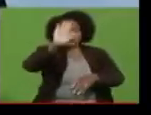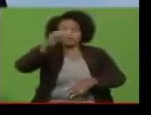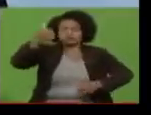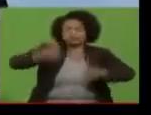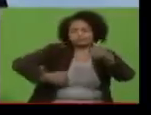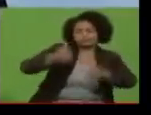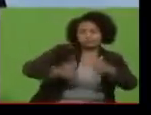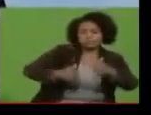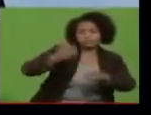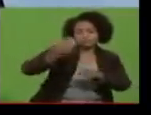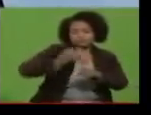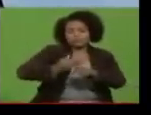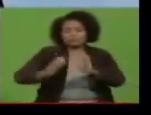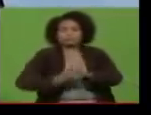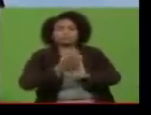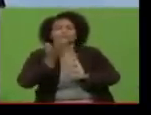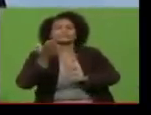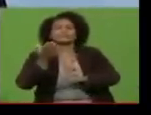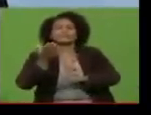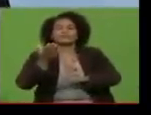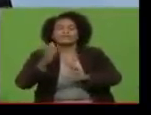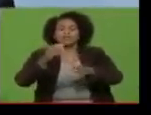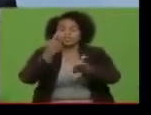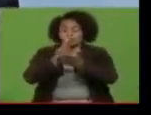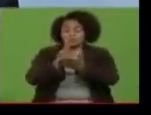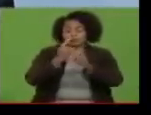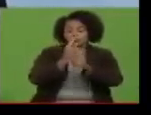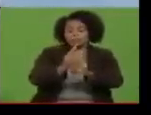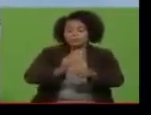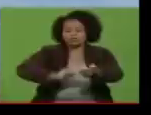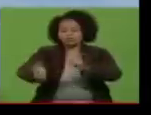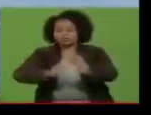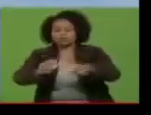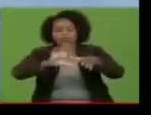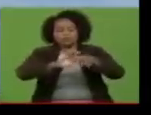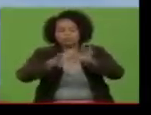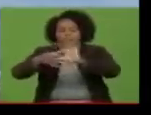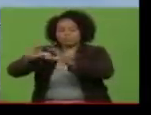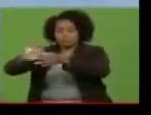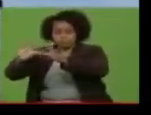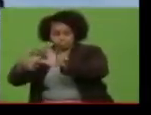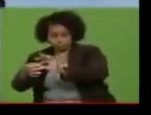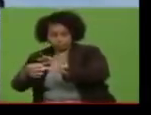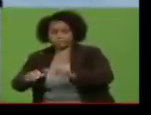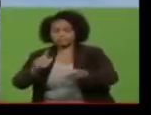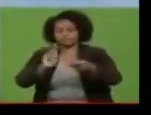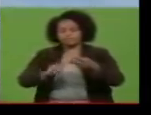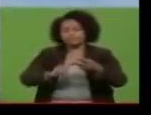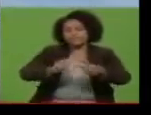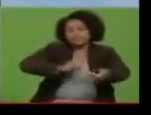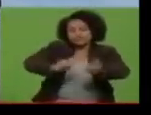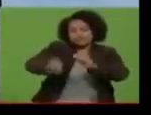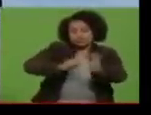para Jogos Olímpicos. Foi assim que foram retomadas as modalidades desportivas